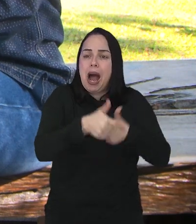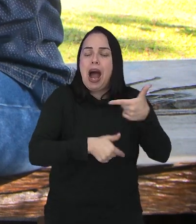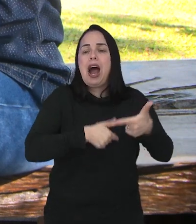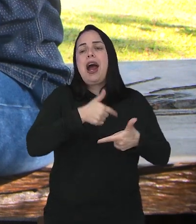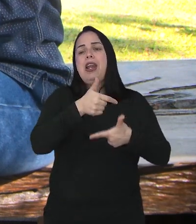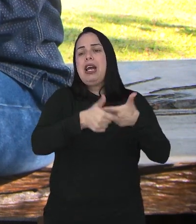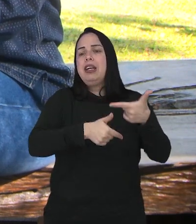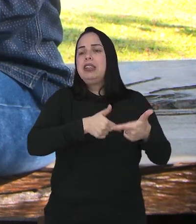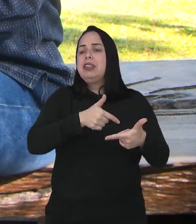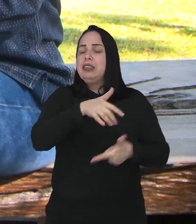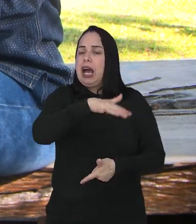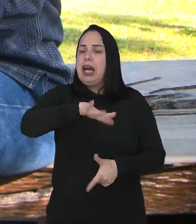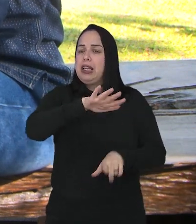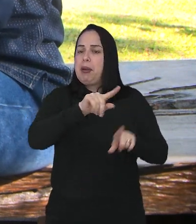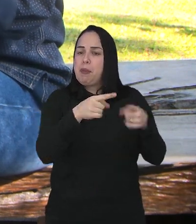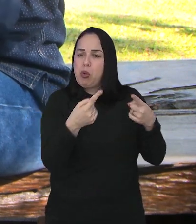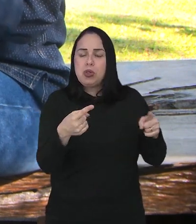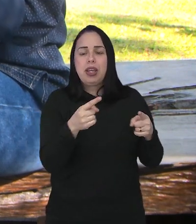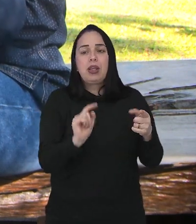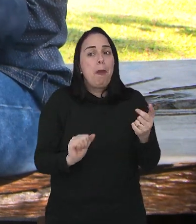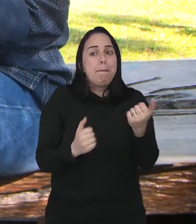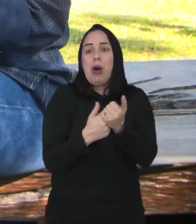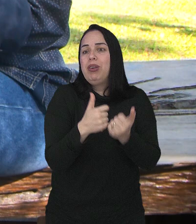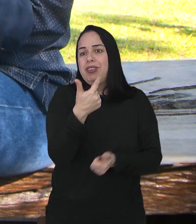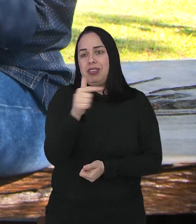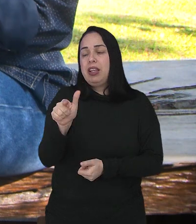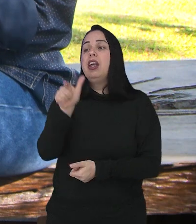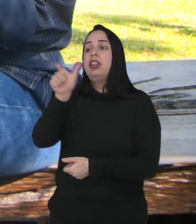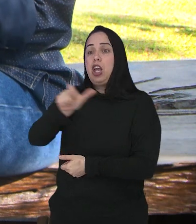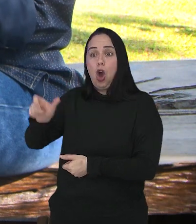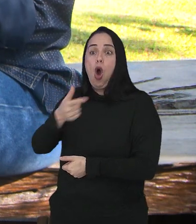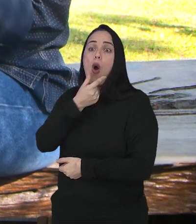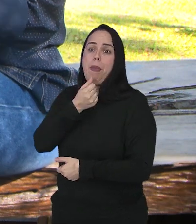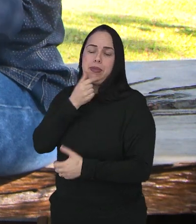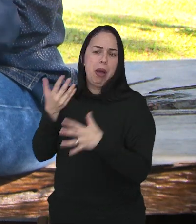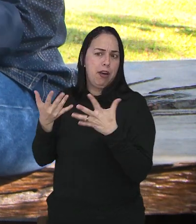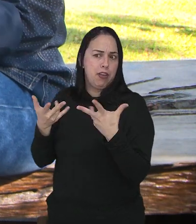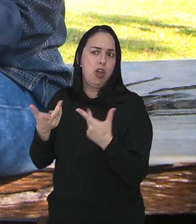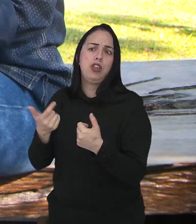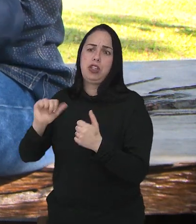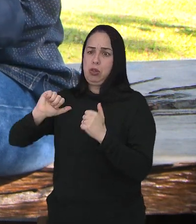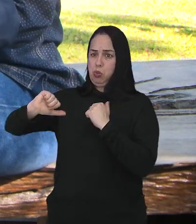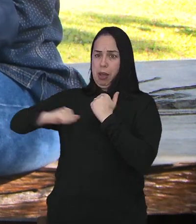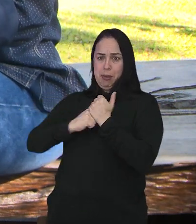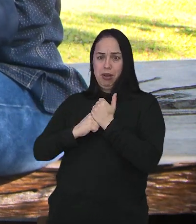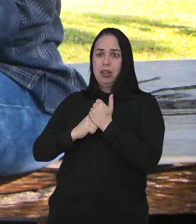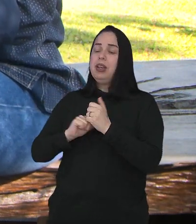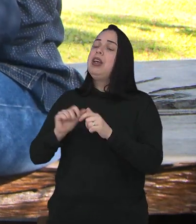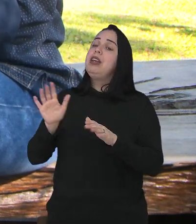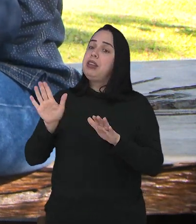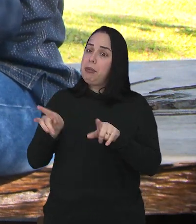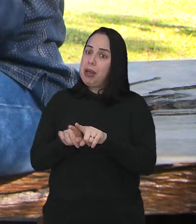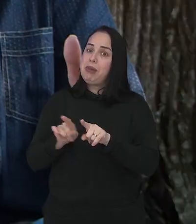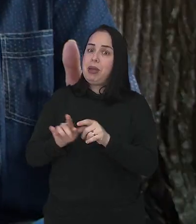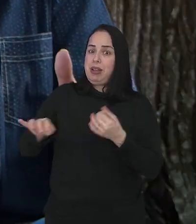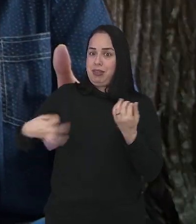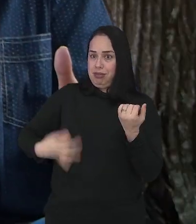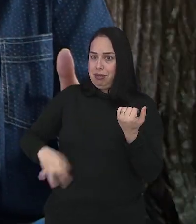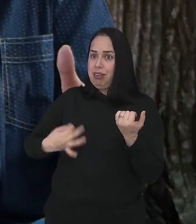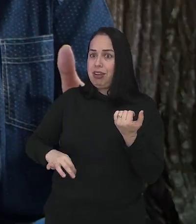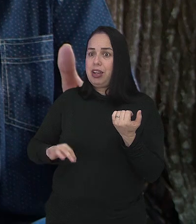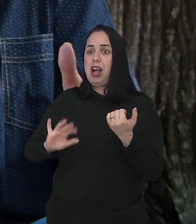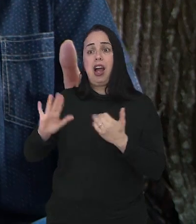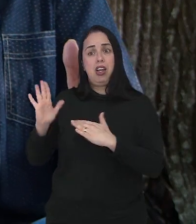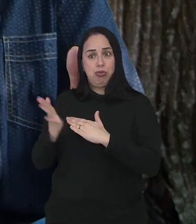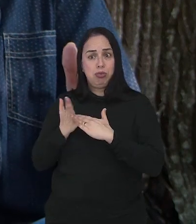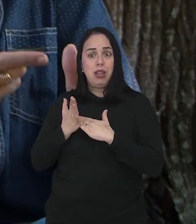tanto privilégio. Então existem homens maravilhosos e conscientes que nos apoiam e que estão na banda com a gente também. Cantautoras tem homem